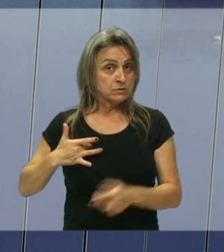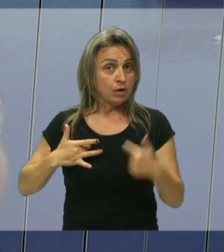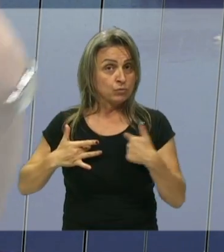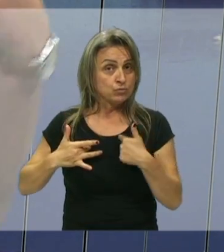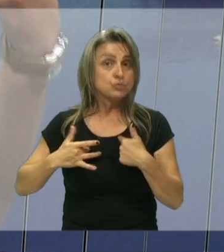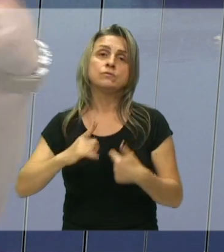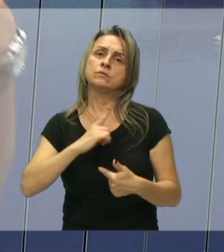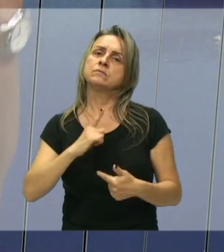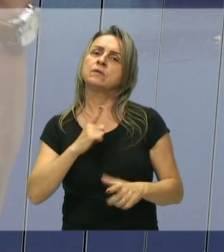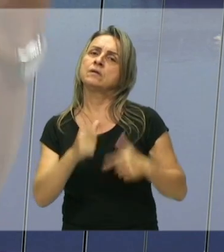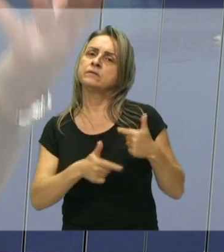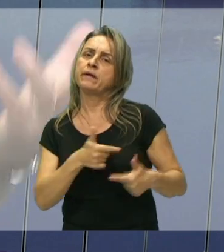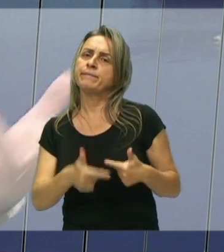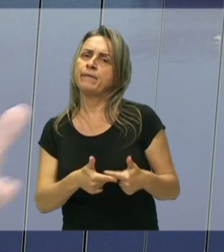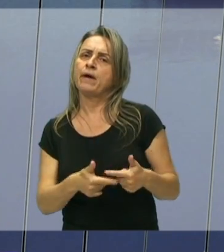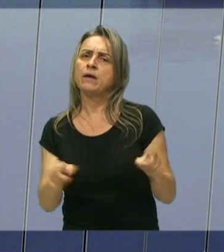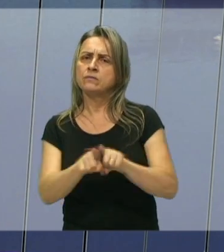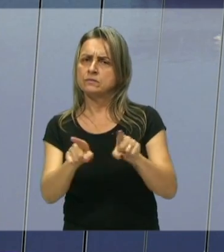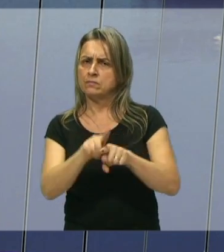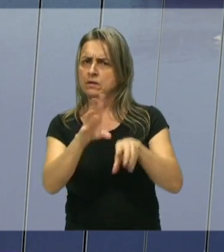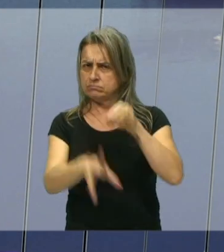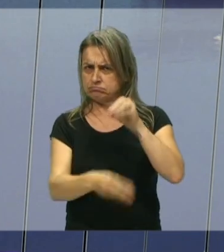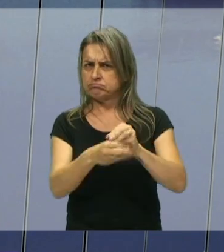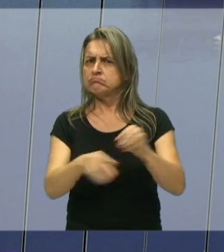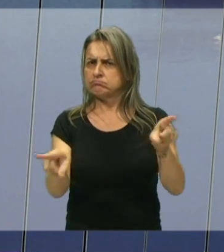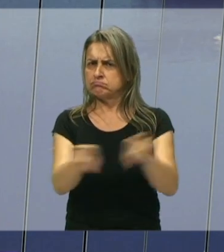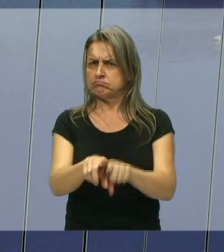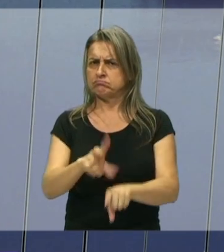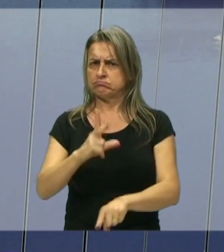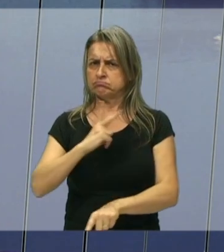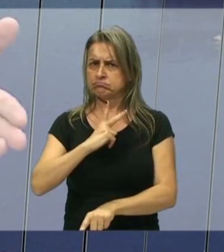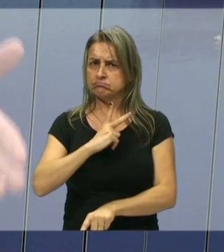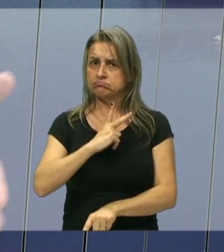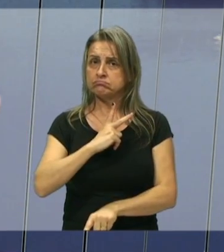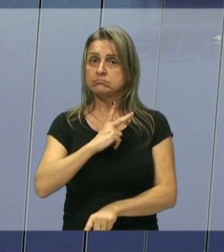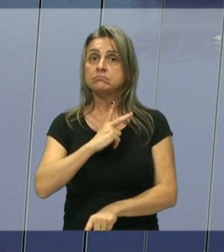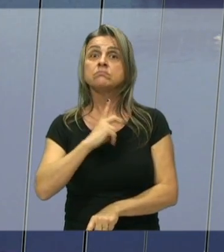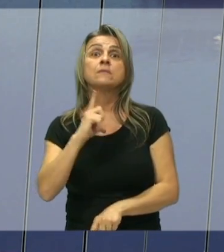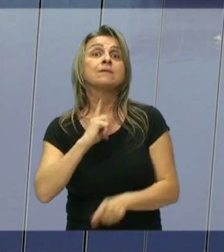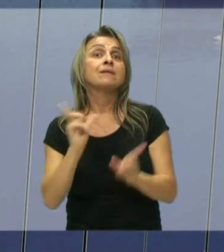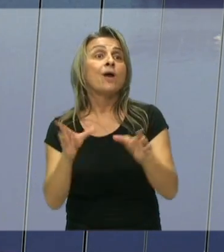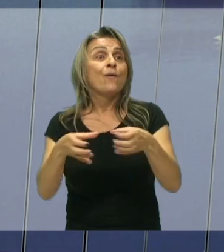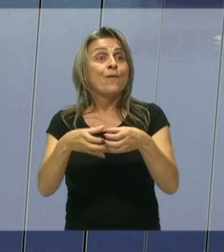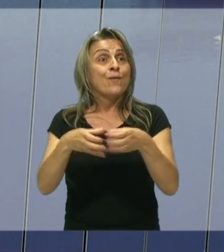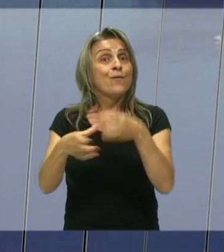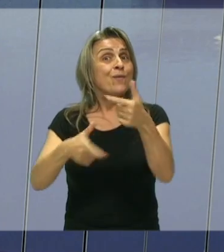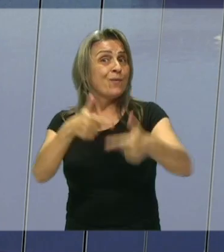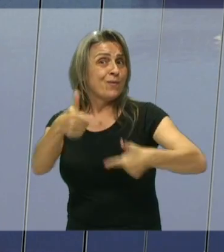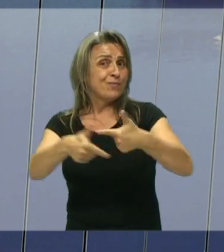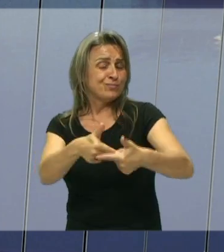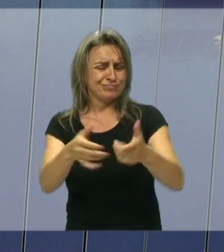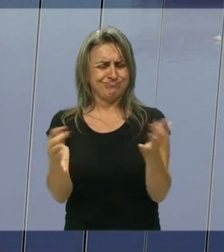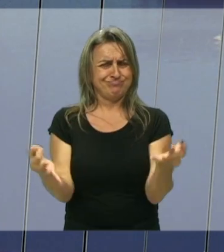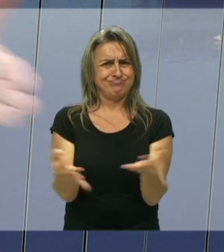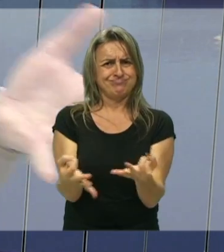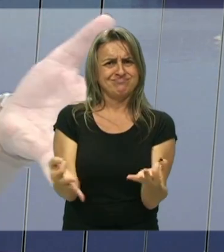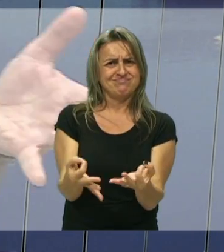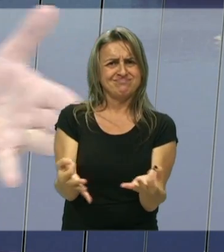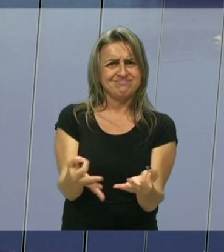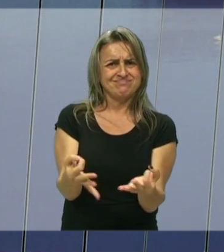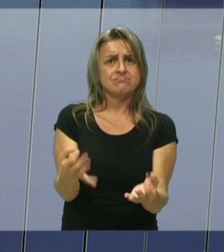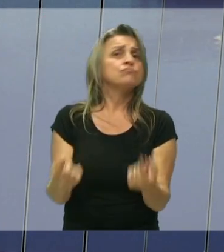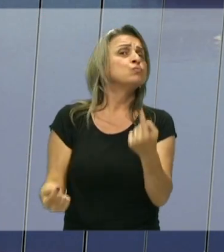os serviços, inclusive os privados, mantendo equipes de trabalho funcionando. Qual que foi a